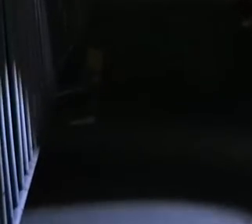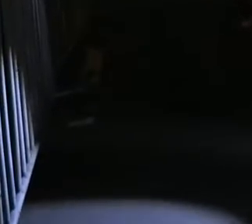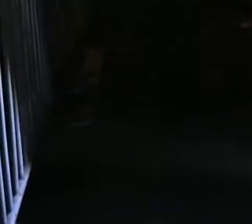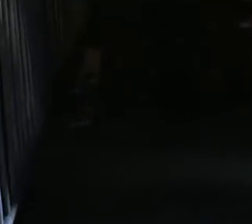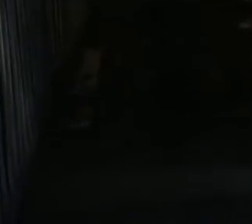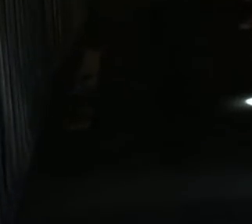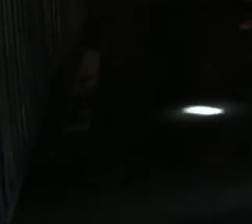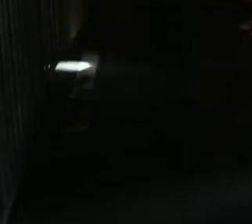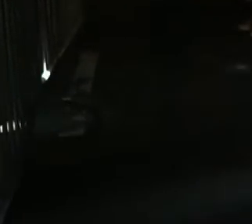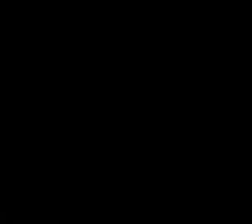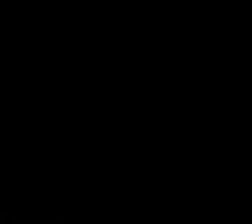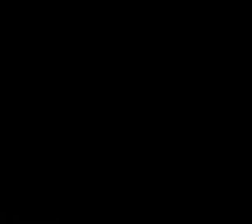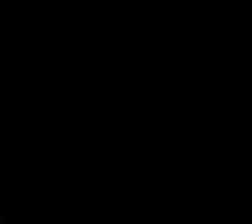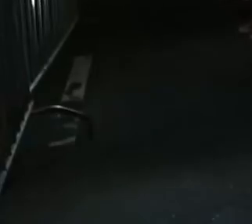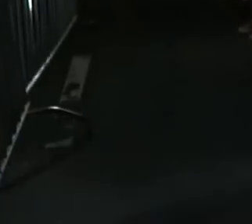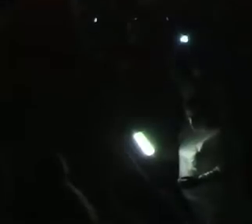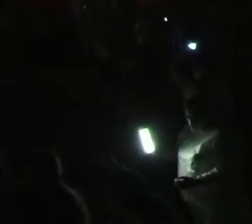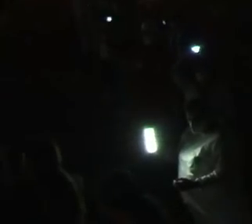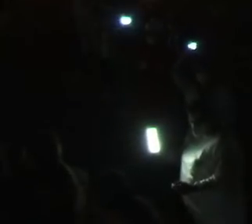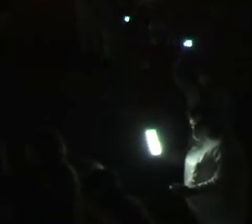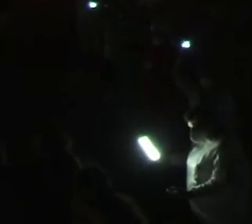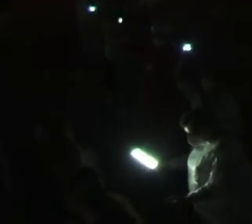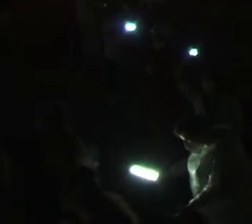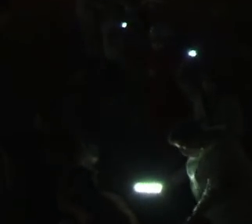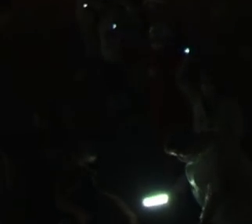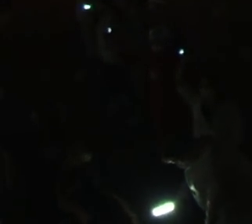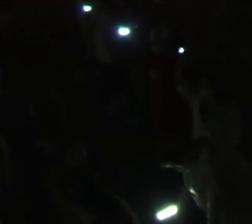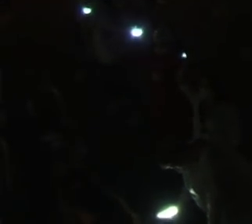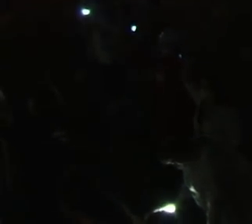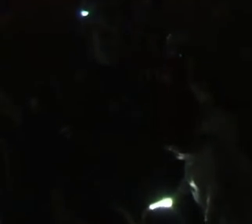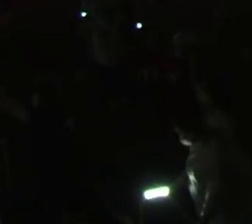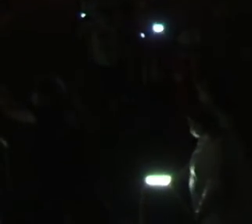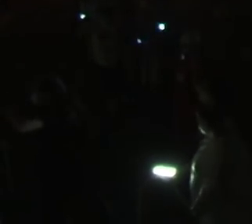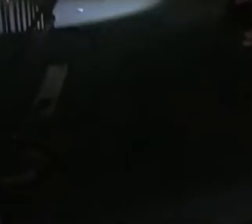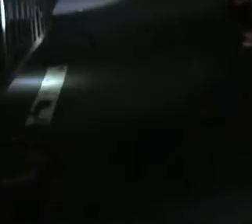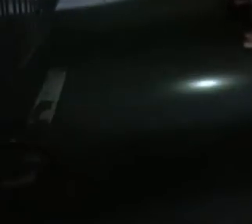Arquibancadas de pé para aplaudir os profissionais da saúde.